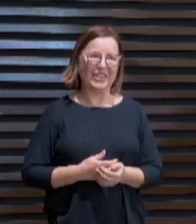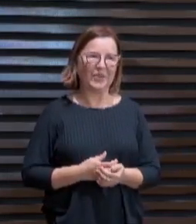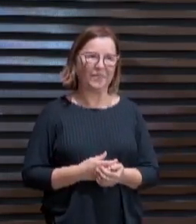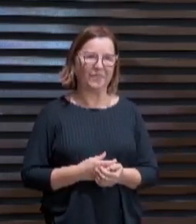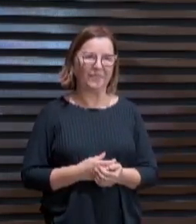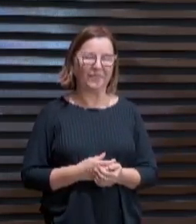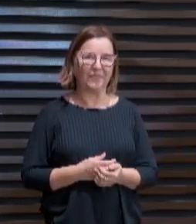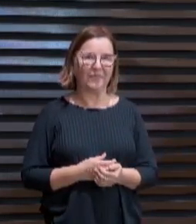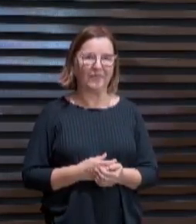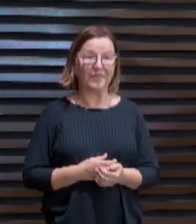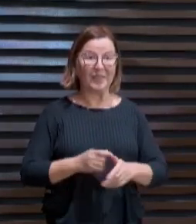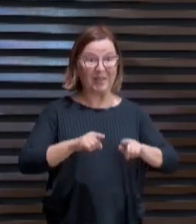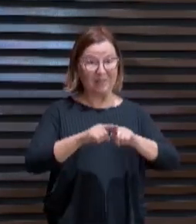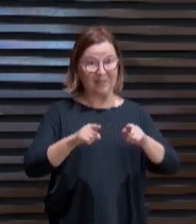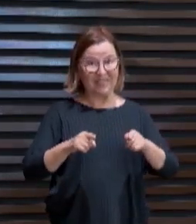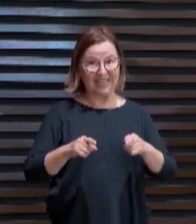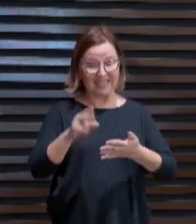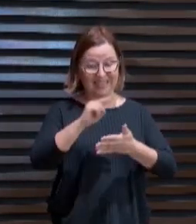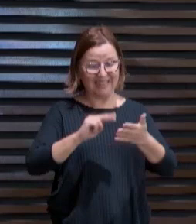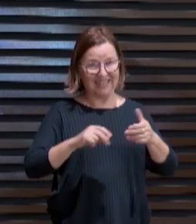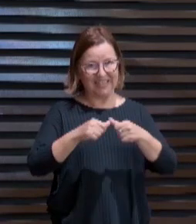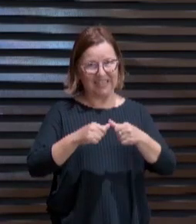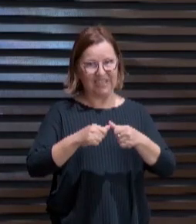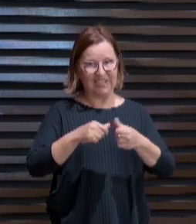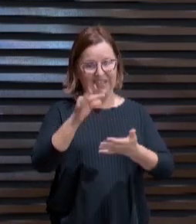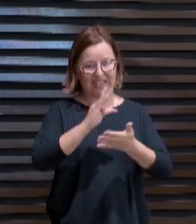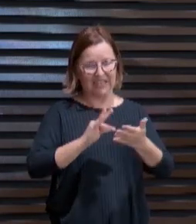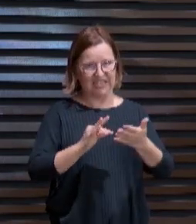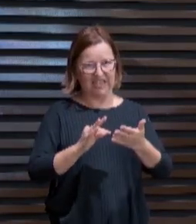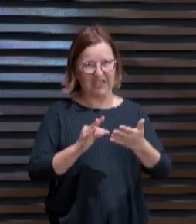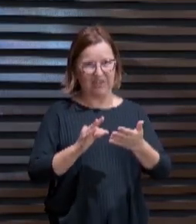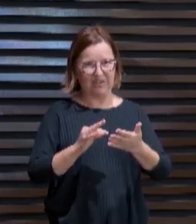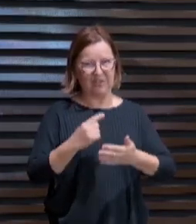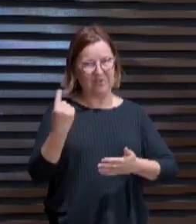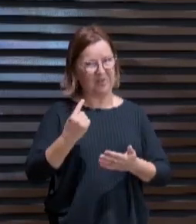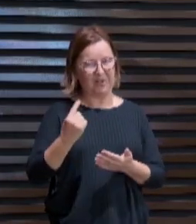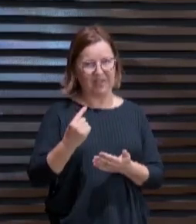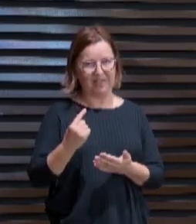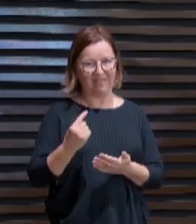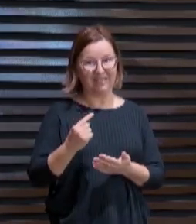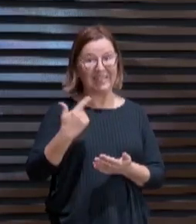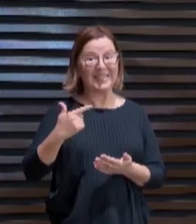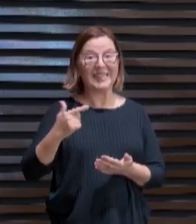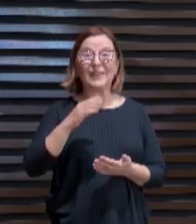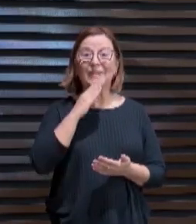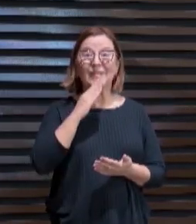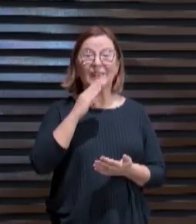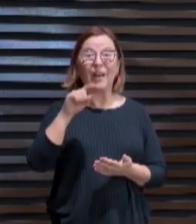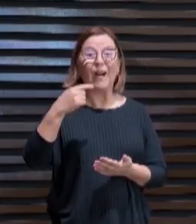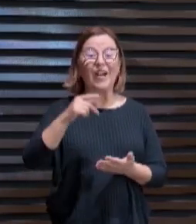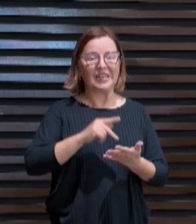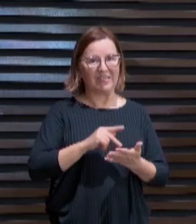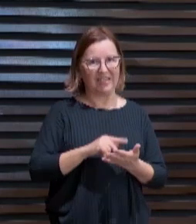Só que, queridos, a leitura desse texto isoladamente e sem considerar outras verdades bíblicas, ela poderia dar uma